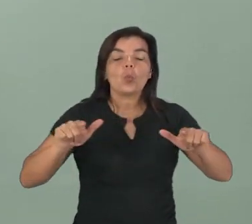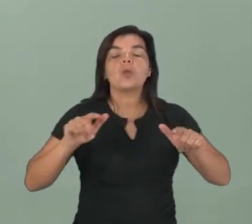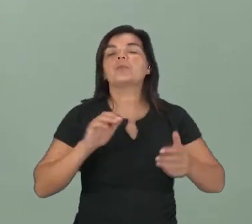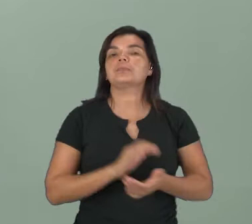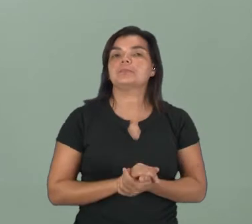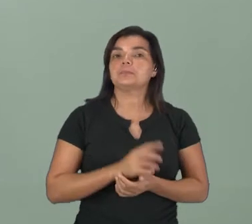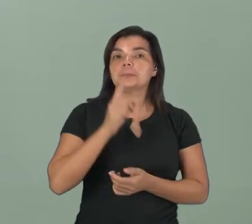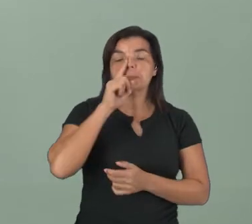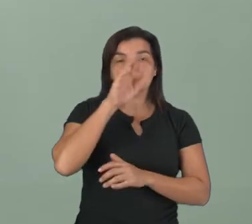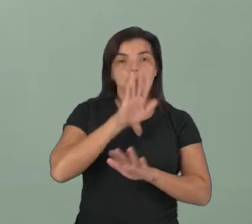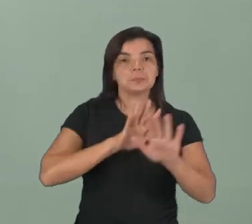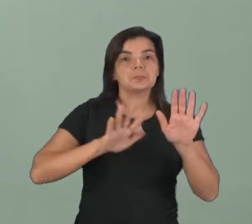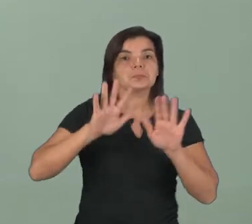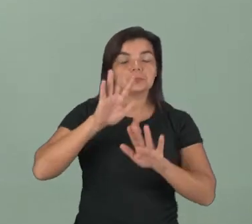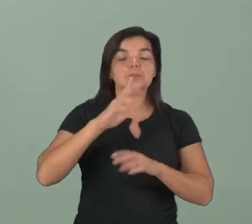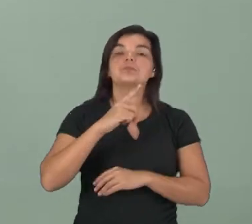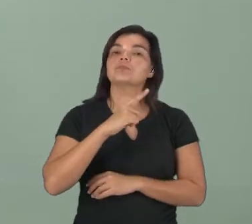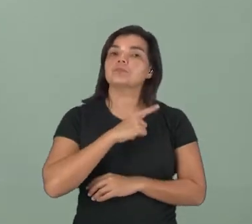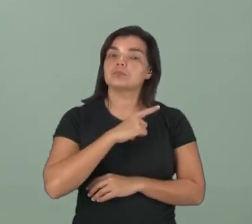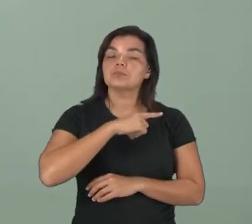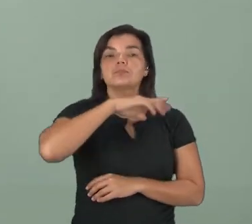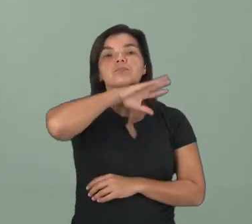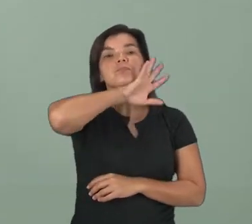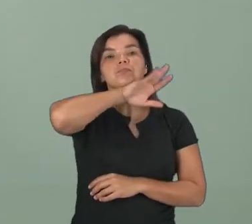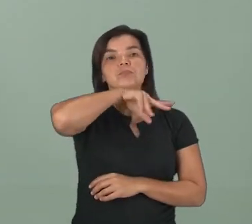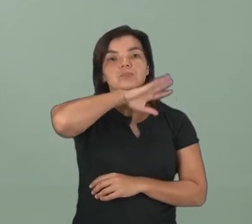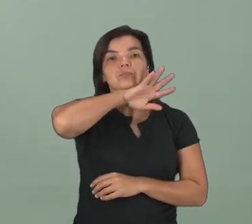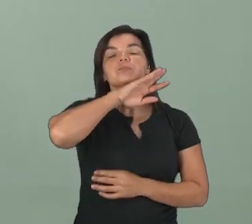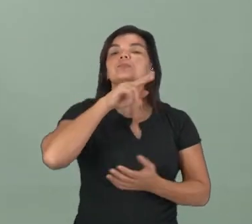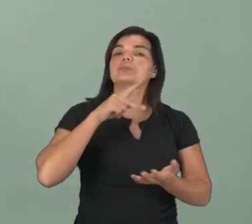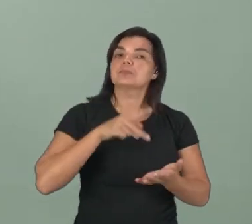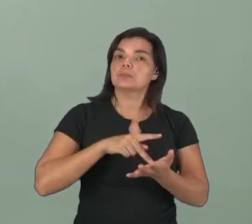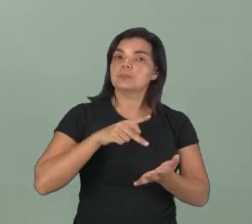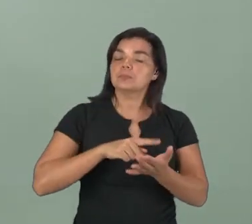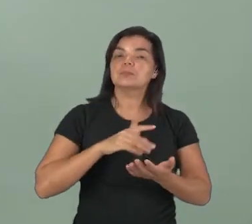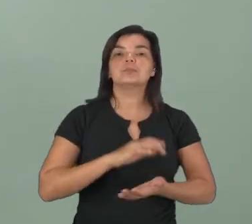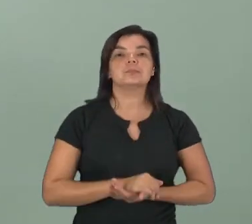caminho perigoso, que tinham animais, não é mesmo?